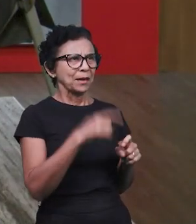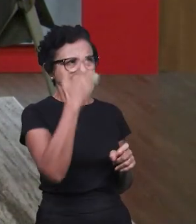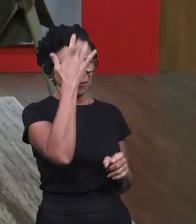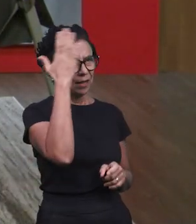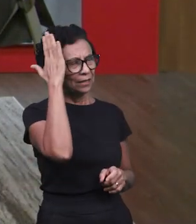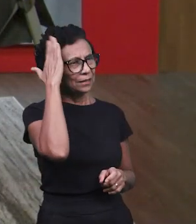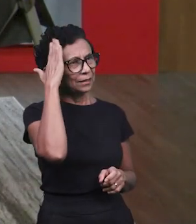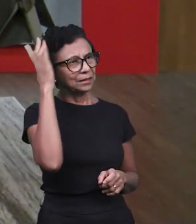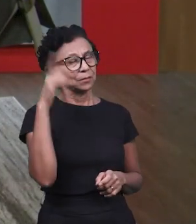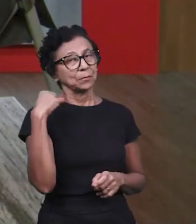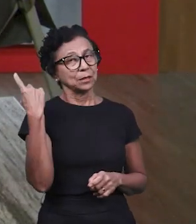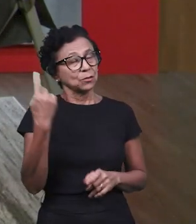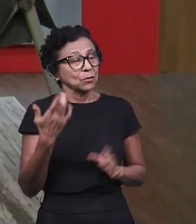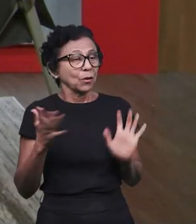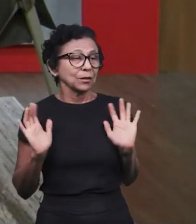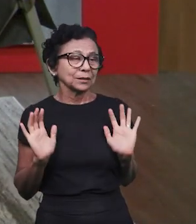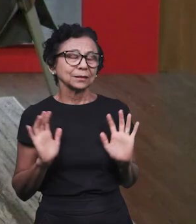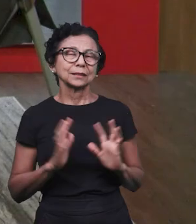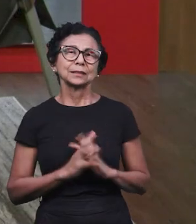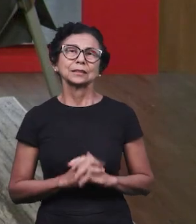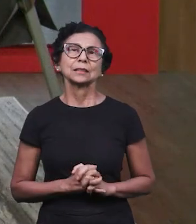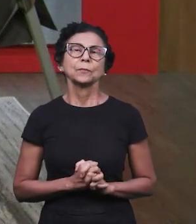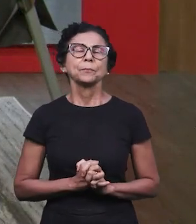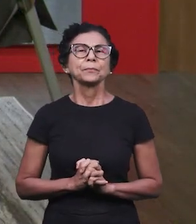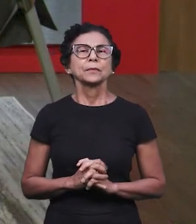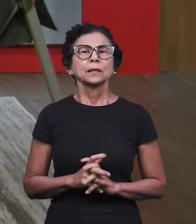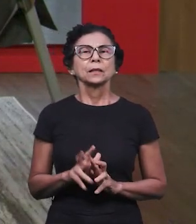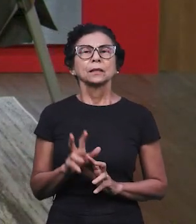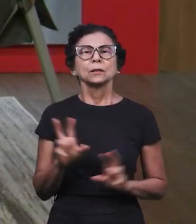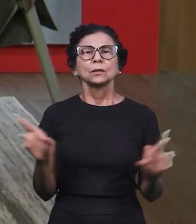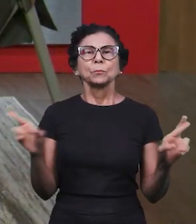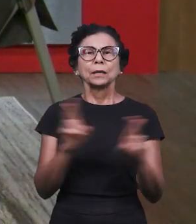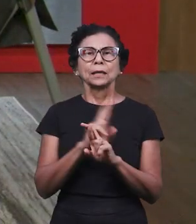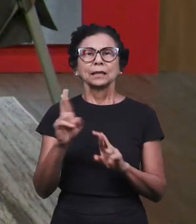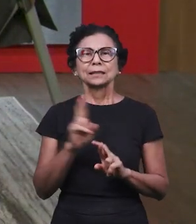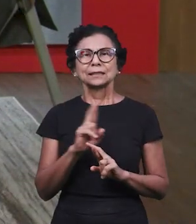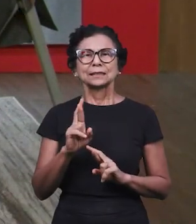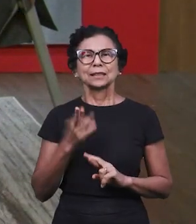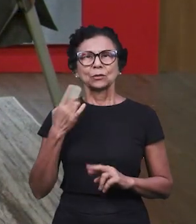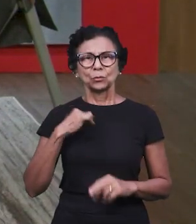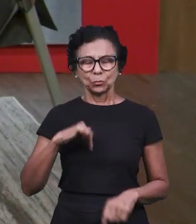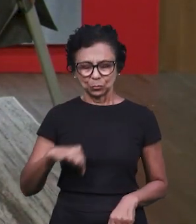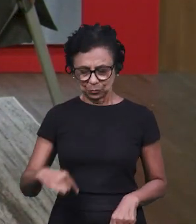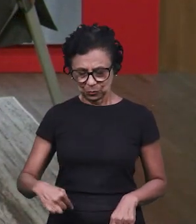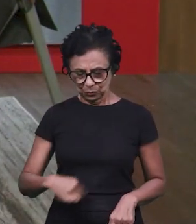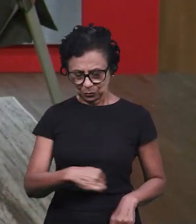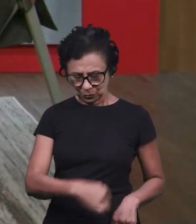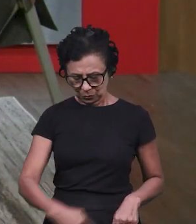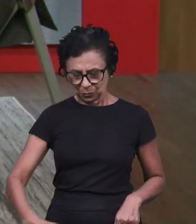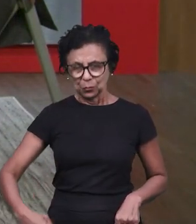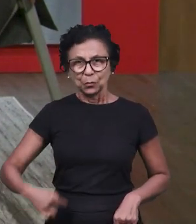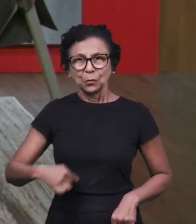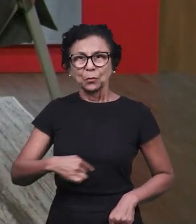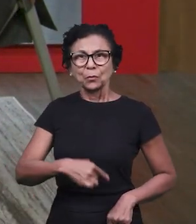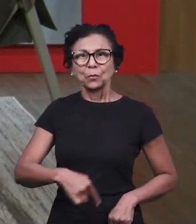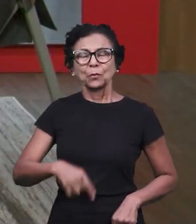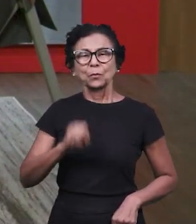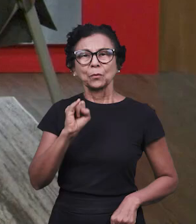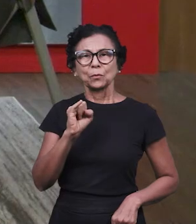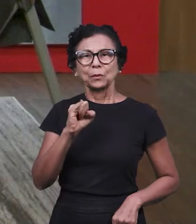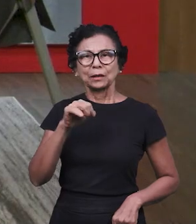né? Quer dizer, toda a parte intestinal influenciar diretamente a minha capacidade de raciocínio,